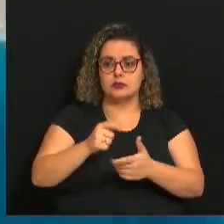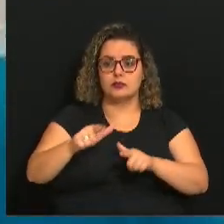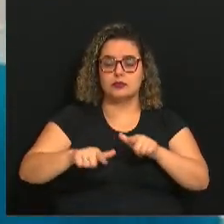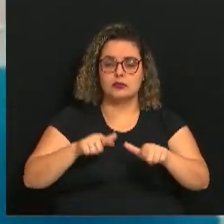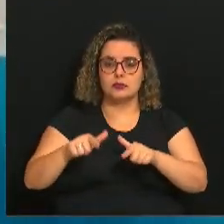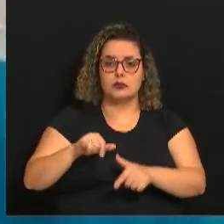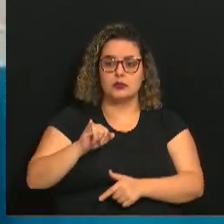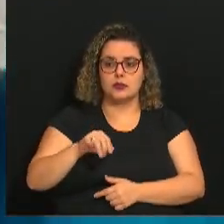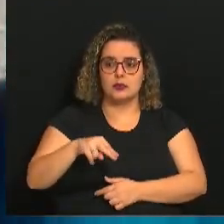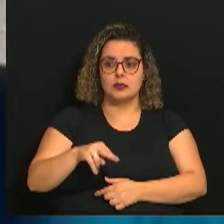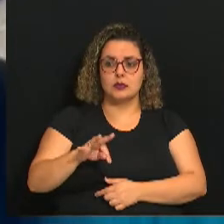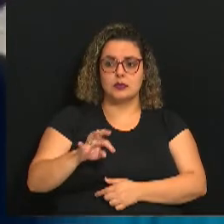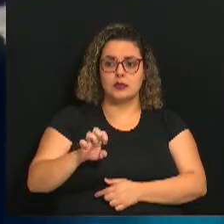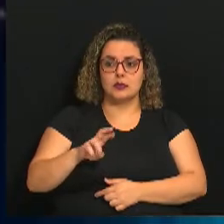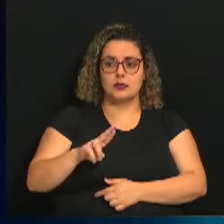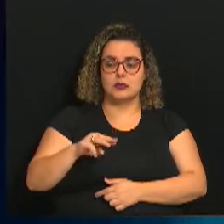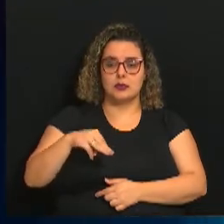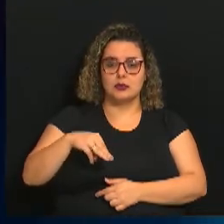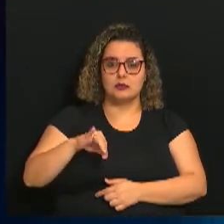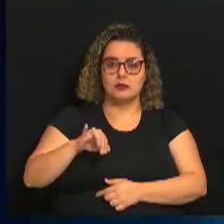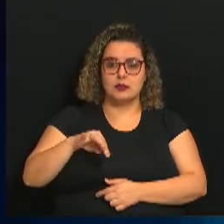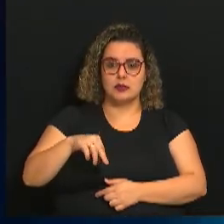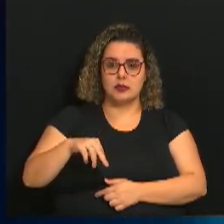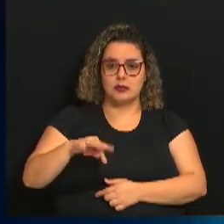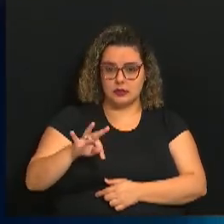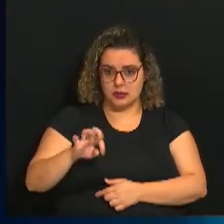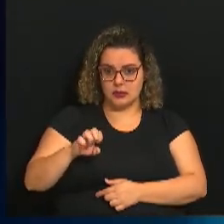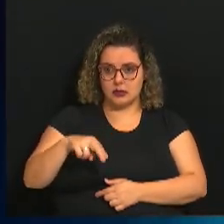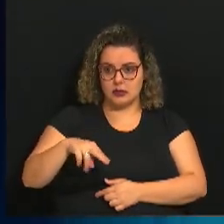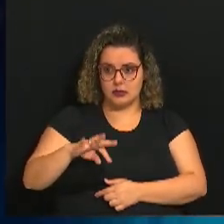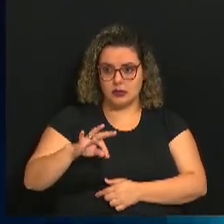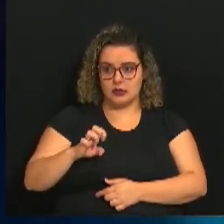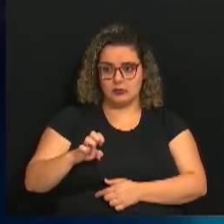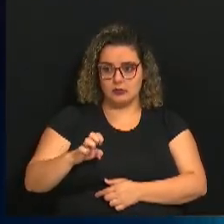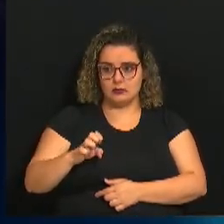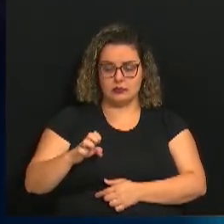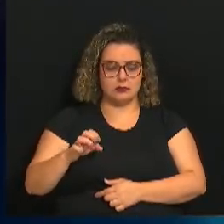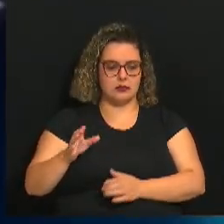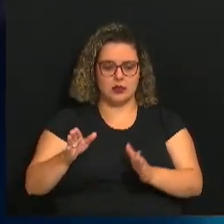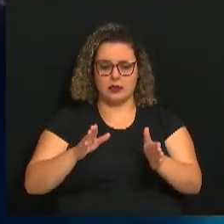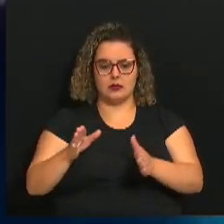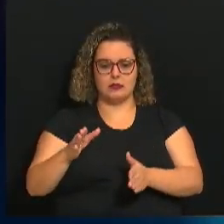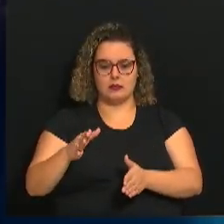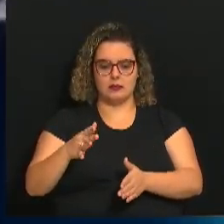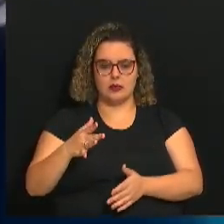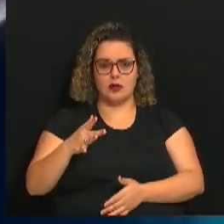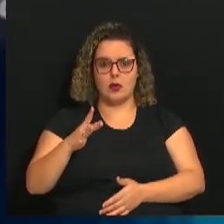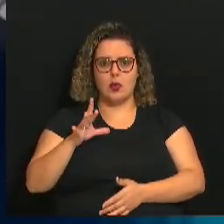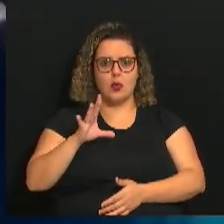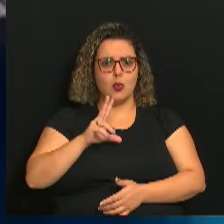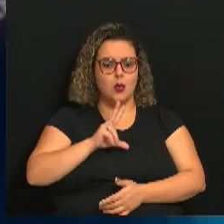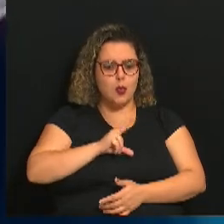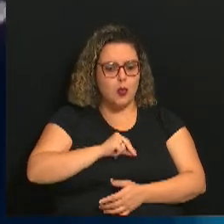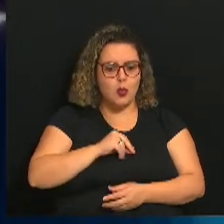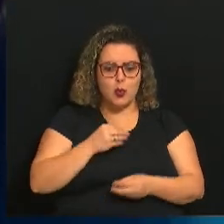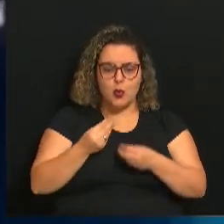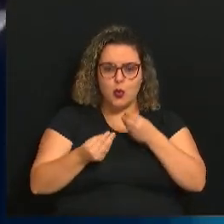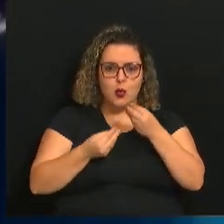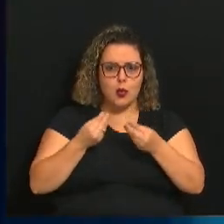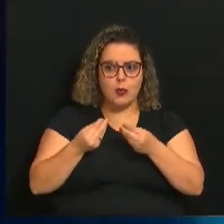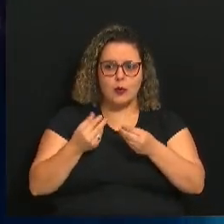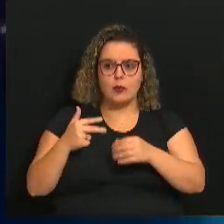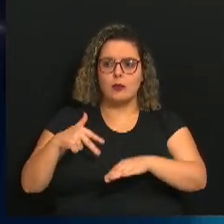né? Bom, naquele momento a gente achou um absurdo, enfim, eu subi aqui na